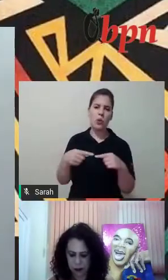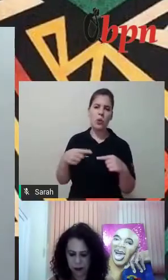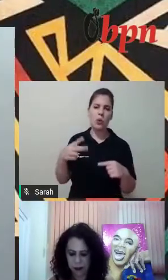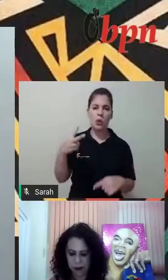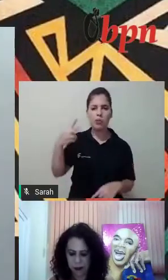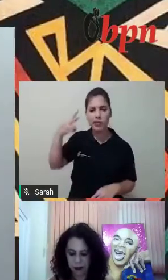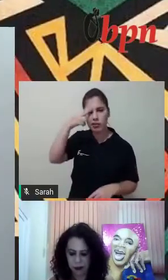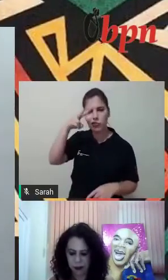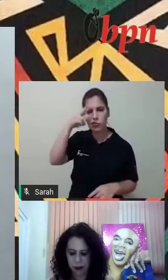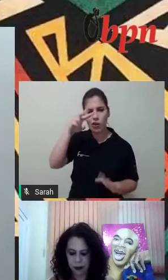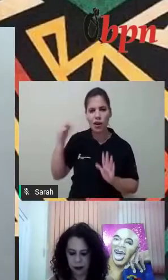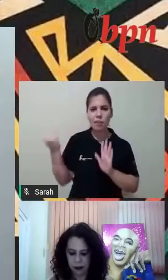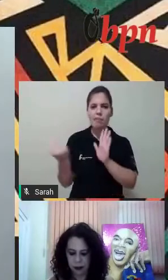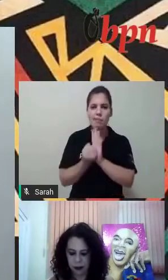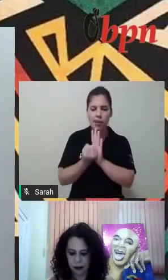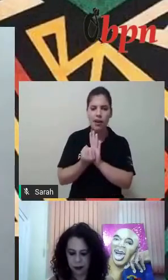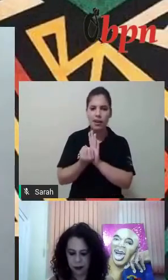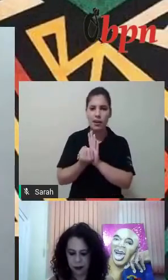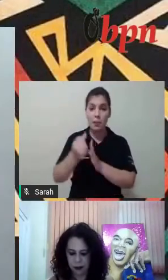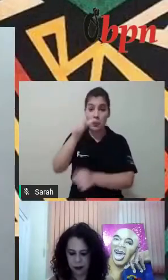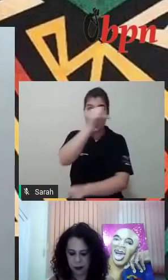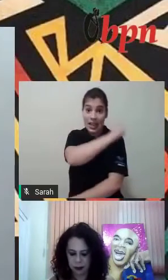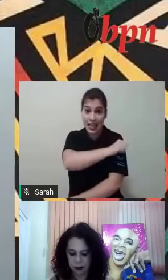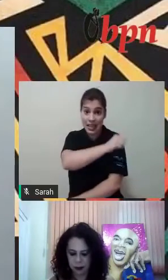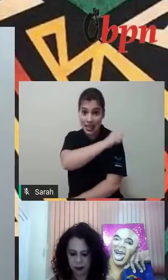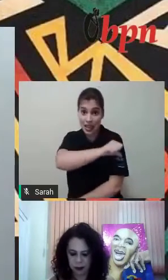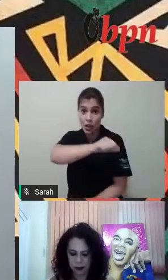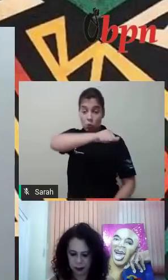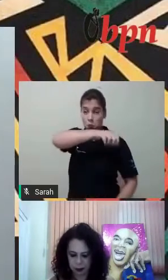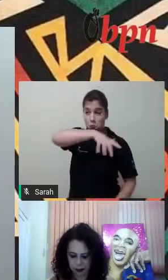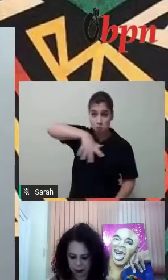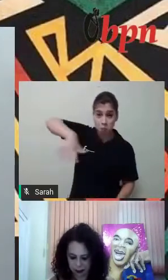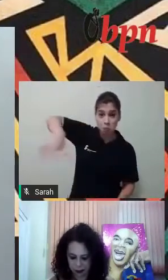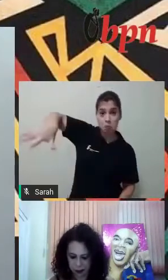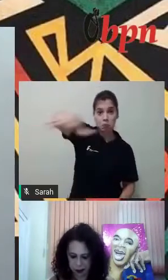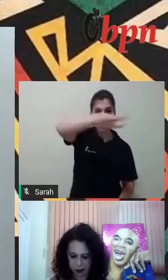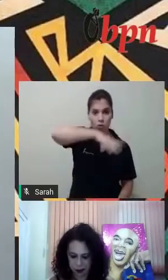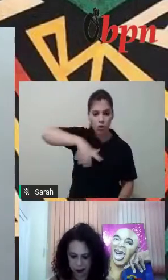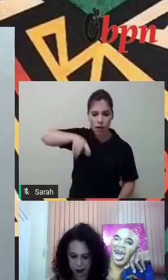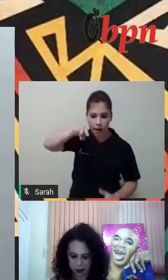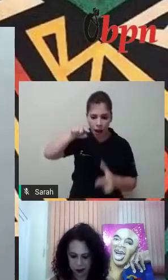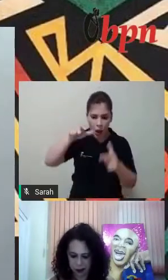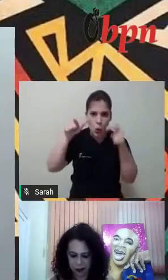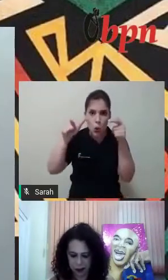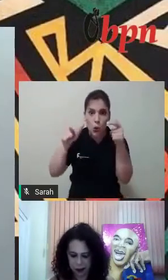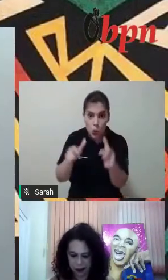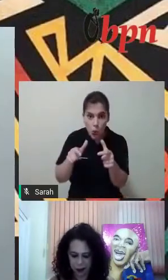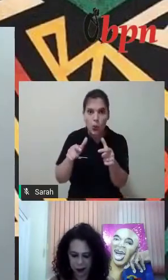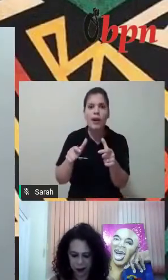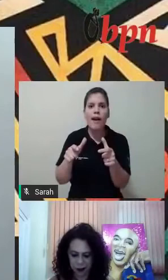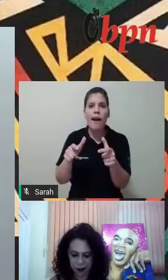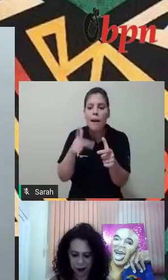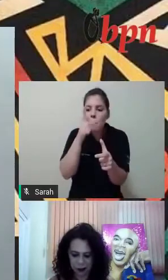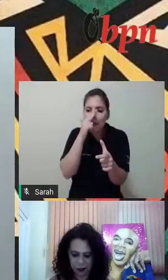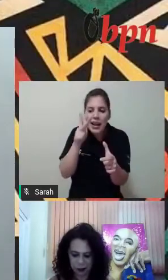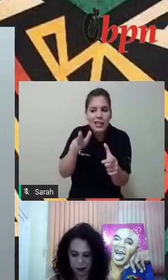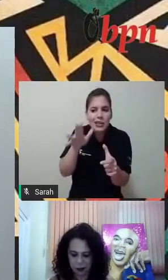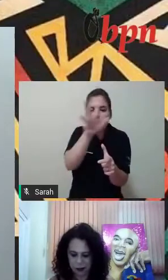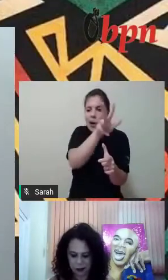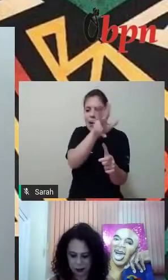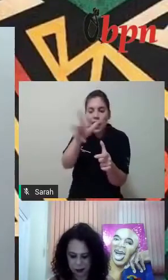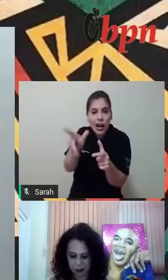Rio de Janeiro é justamente a presença do corpo negro. Então, aí eu quero voltar às